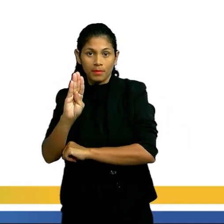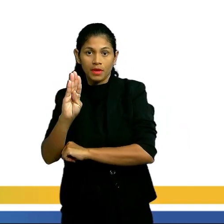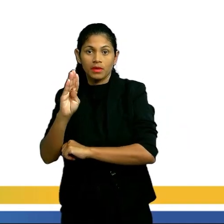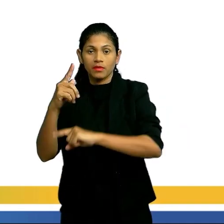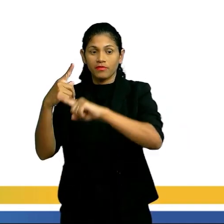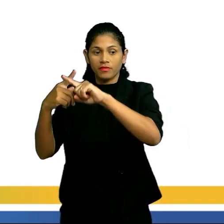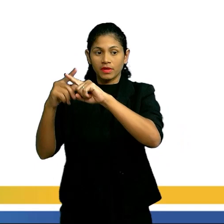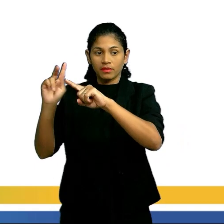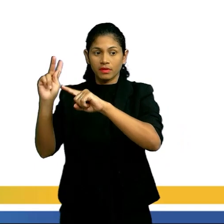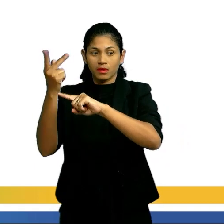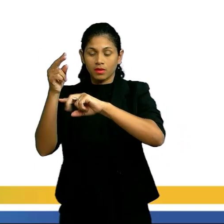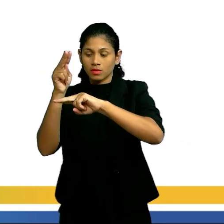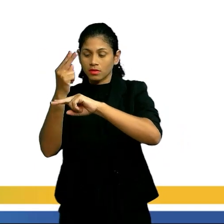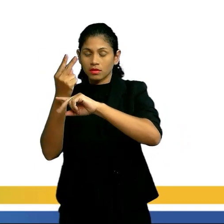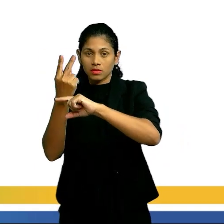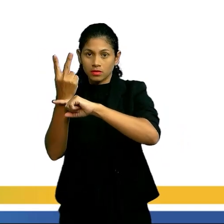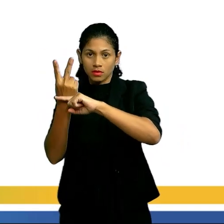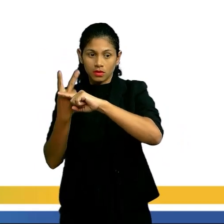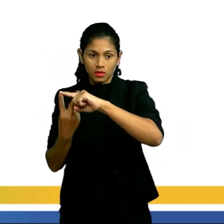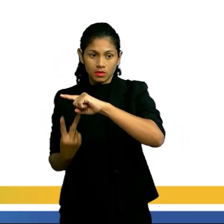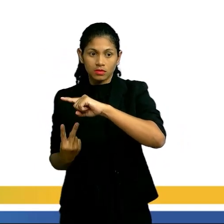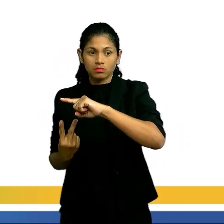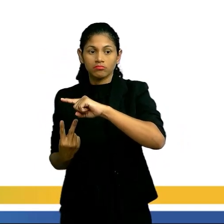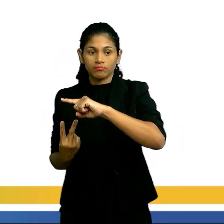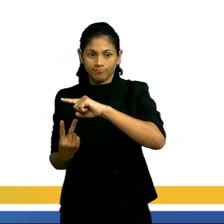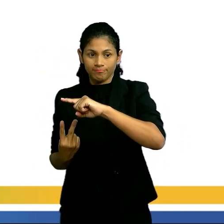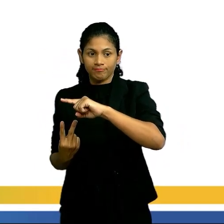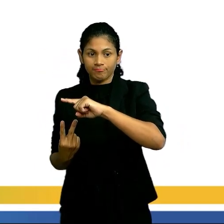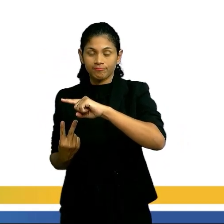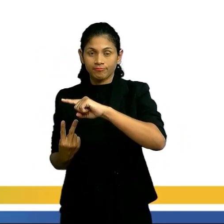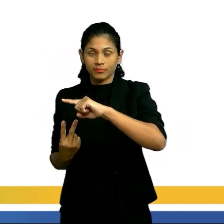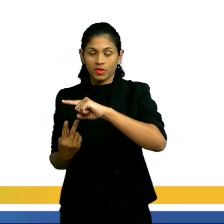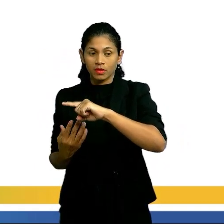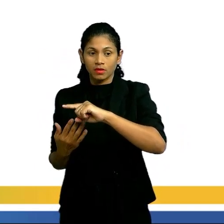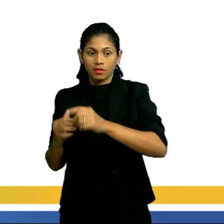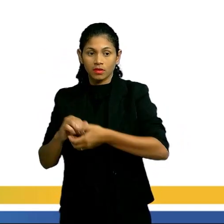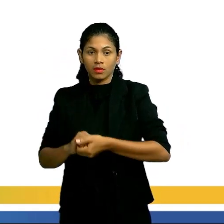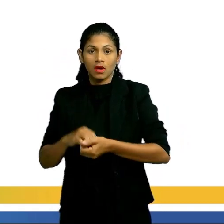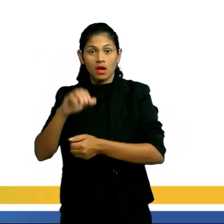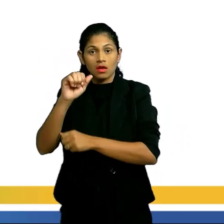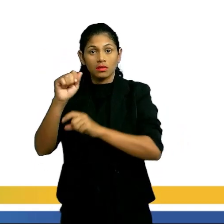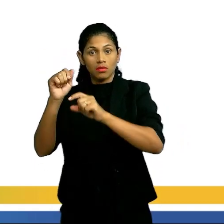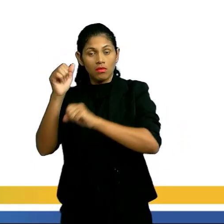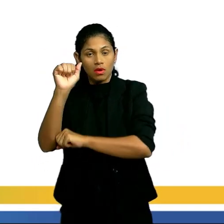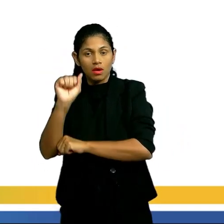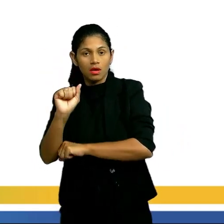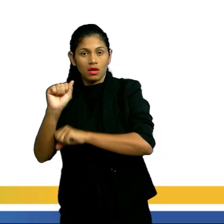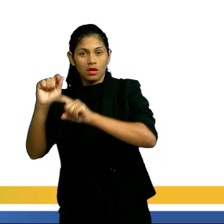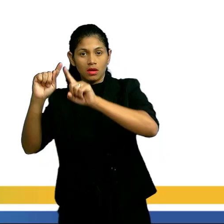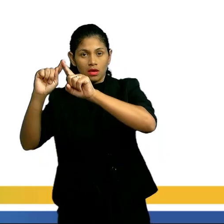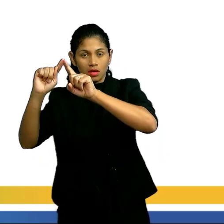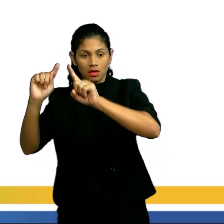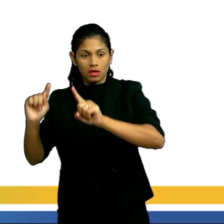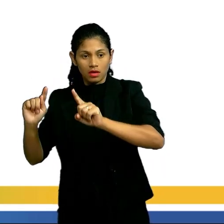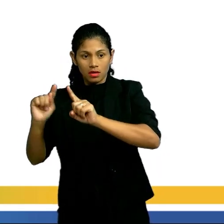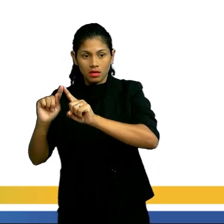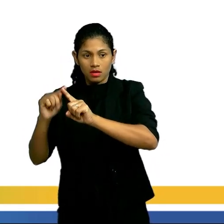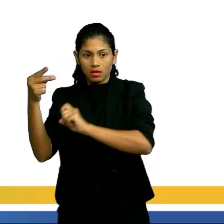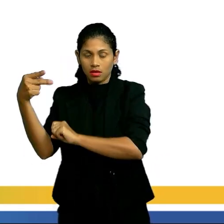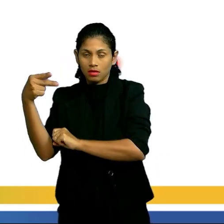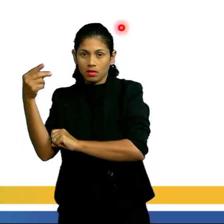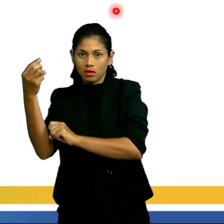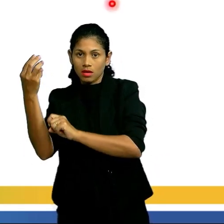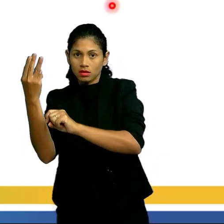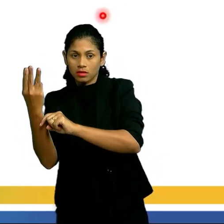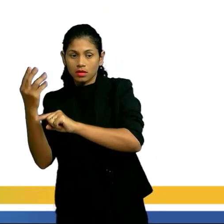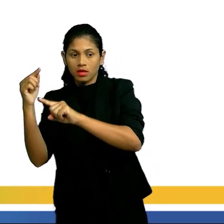3 sobre 2, tudo isso sobre 2 da fórmula. A divisão, o 2 de baixo, ele é o da fórmula,